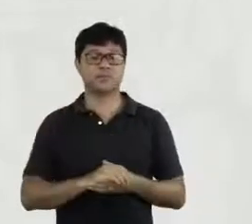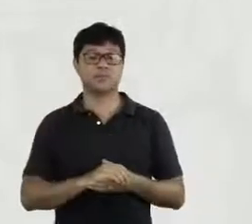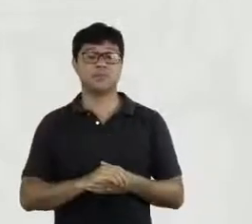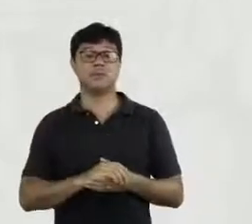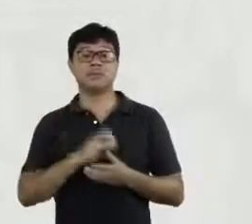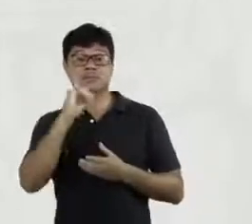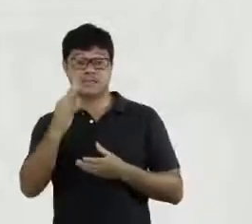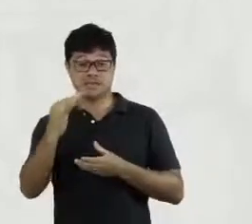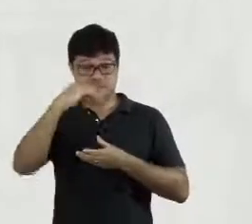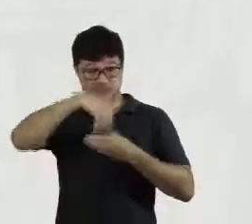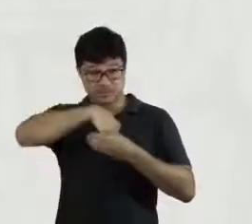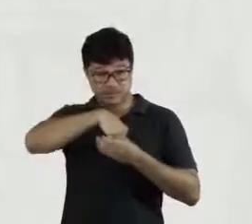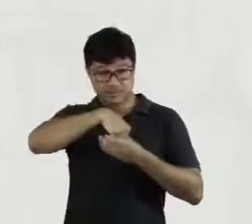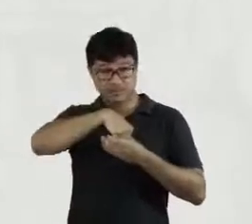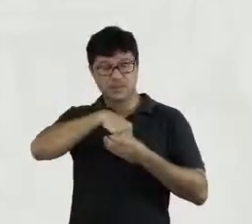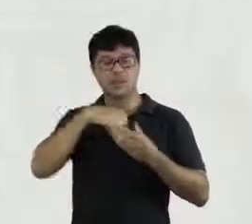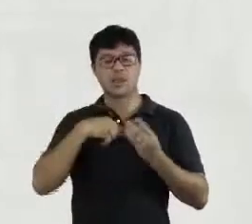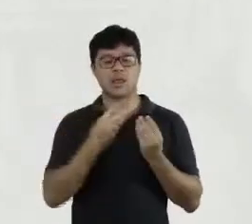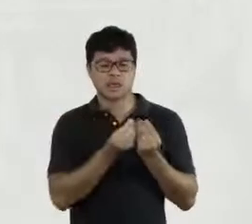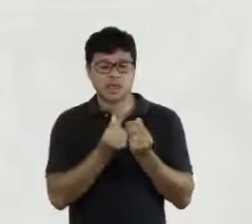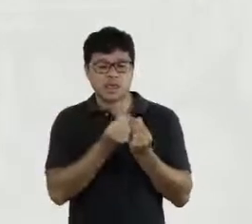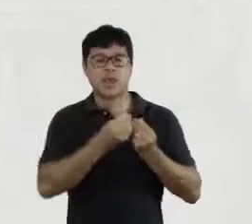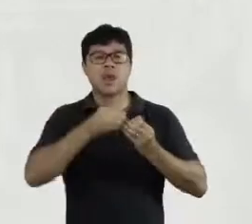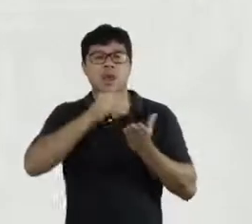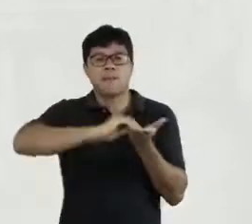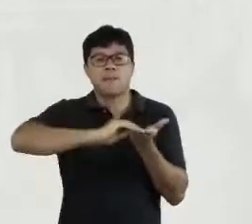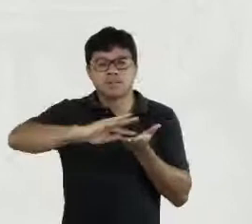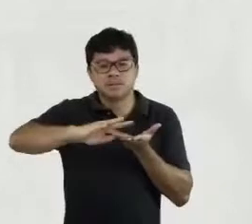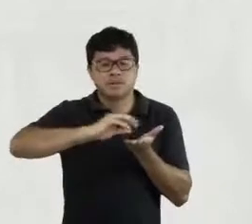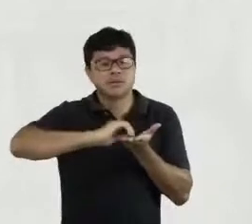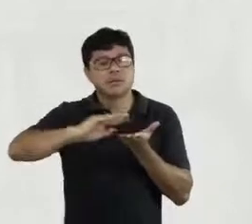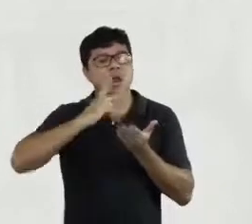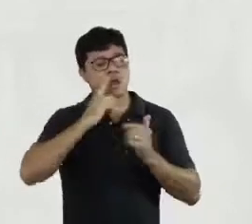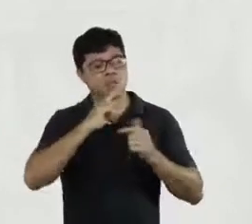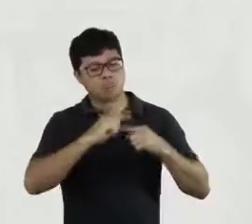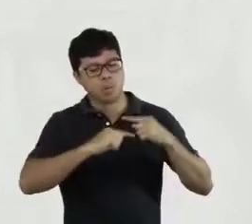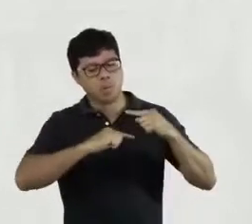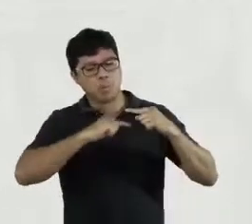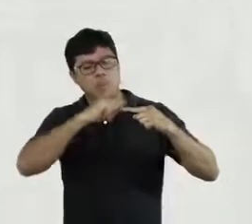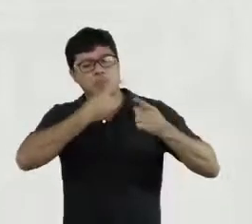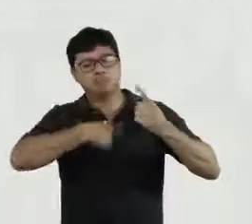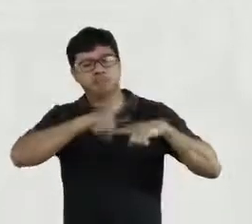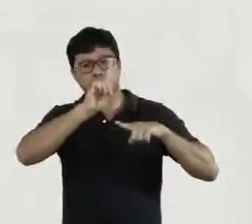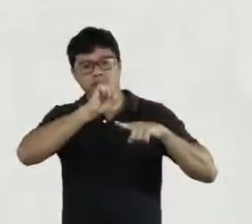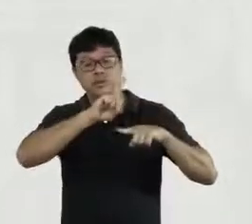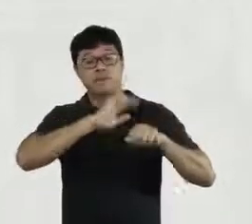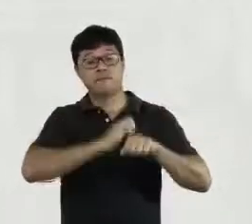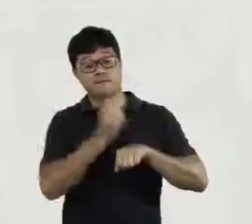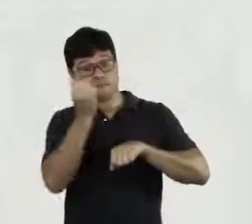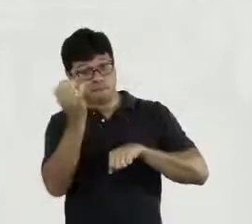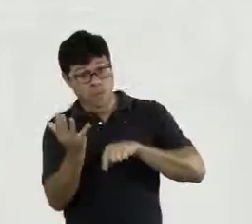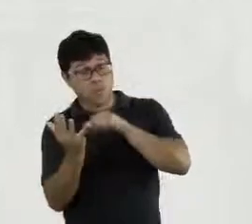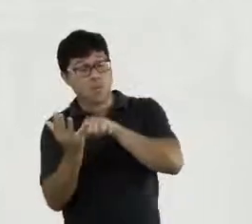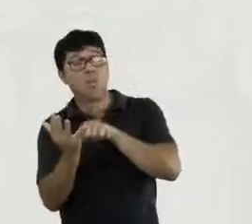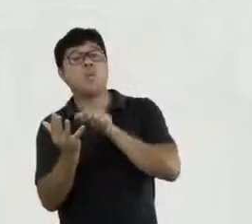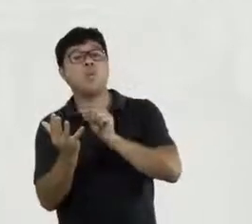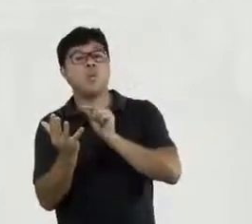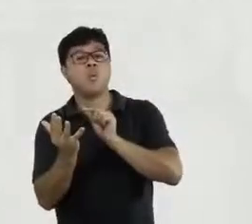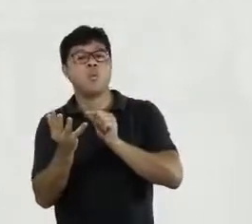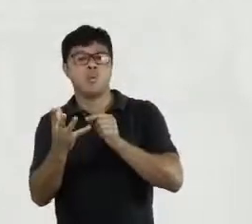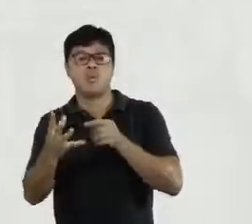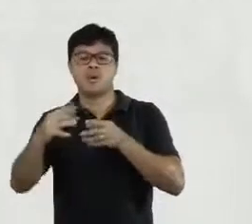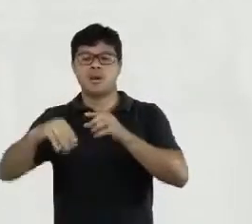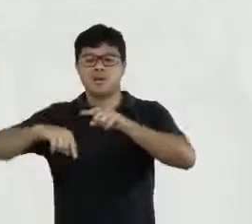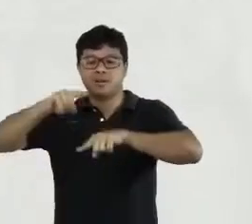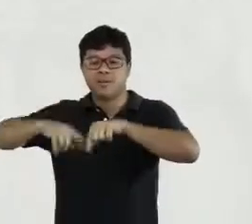Seria interna para a substância da mensagem, evolução dessa substância, e externa para sua